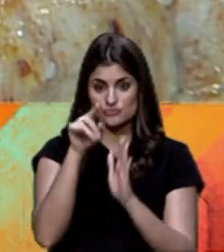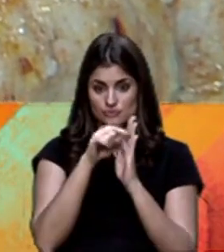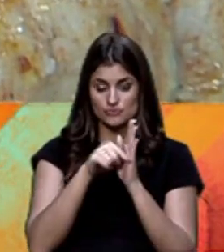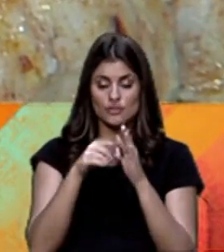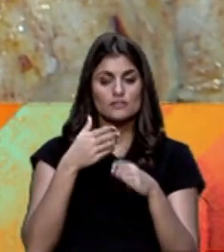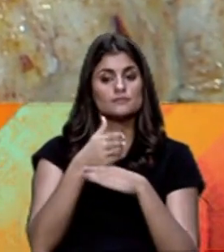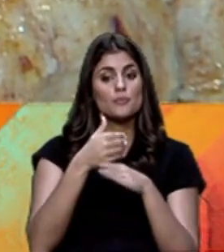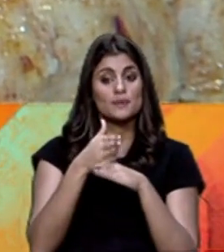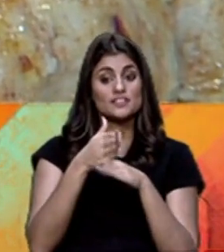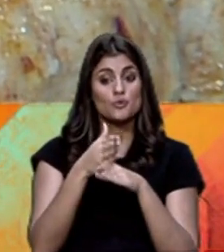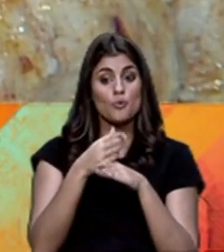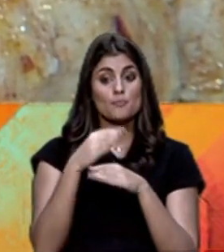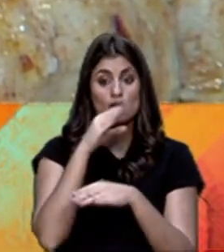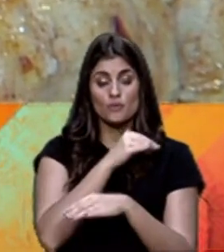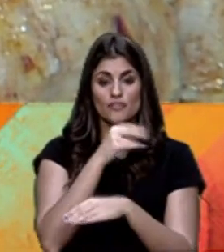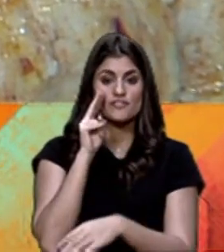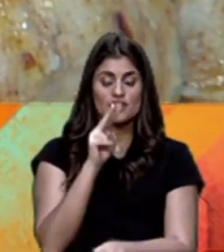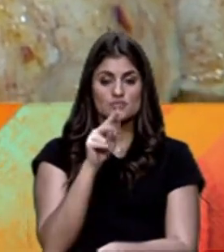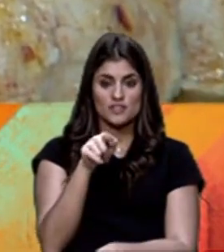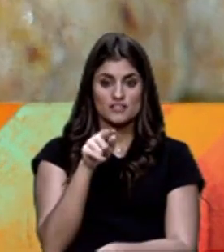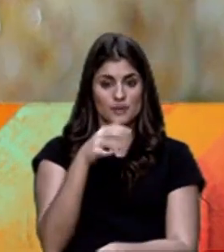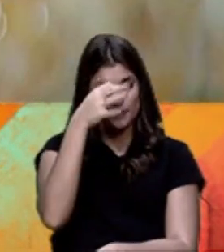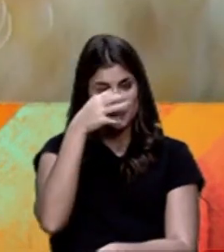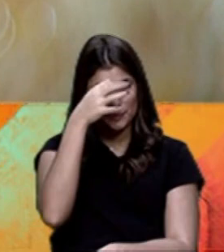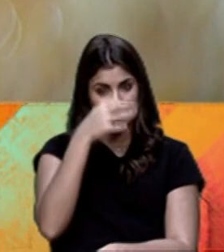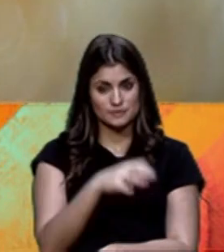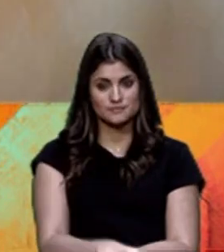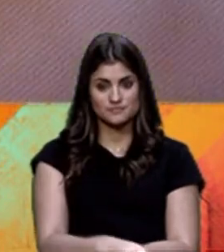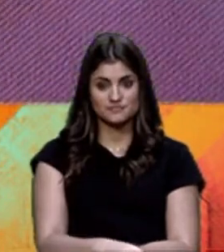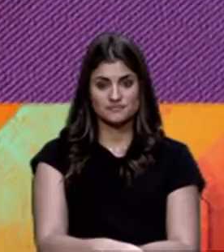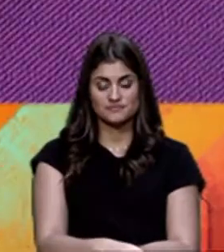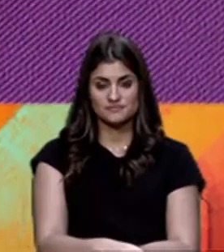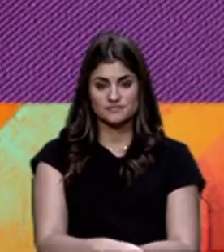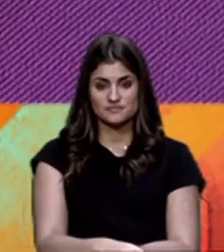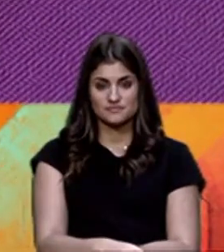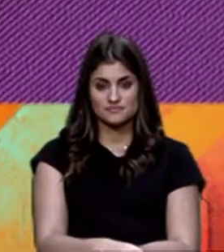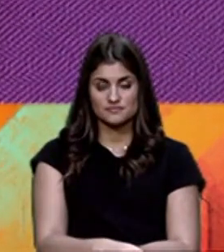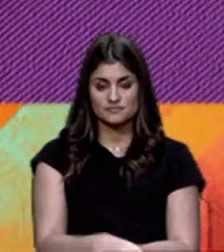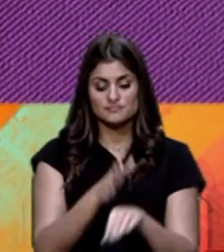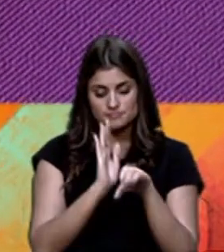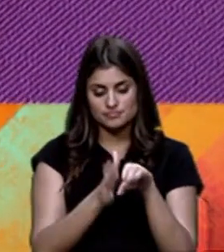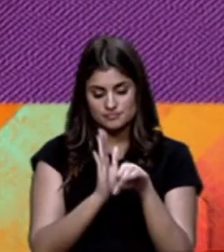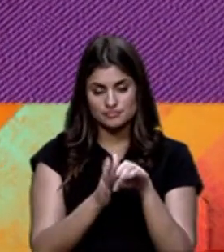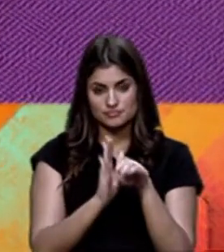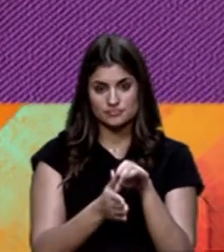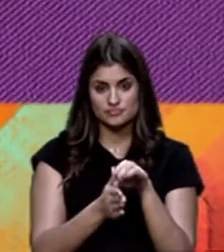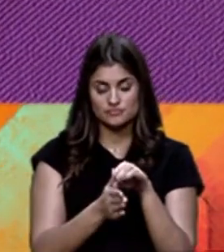pão, antes de mais, vejam, está aqui direitinho, e vou partir umas fatias e pôr no